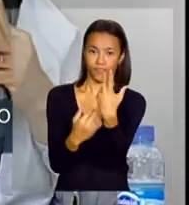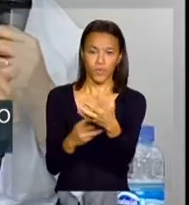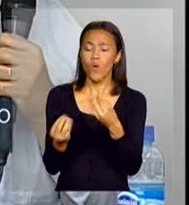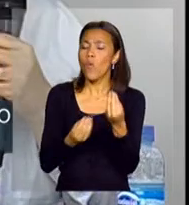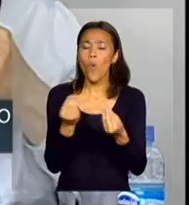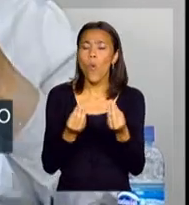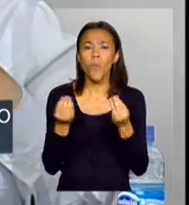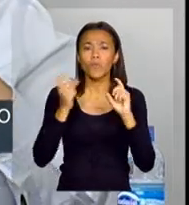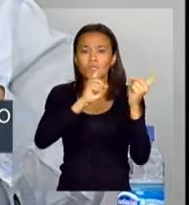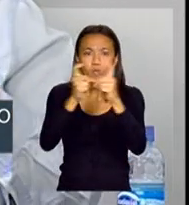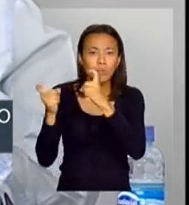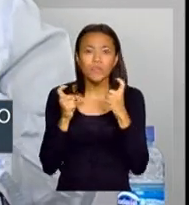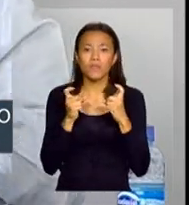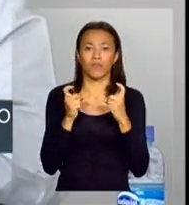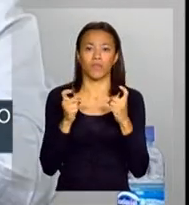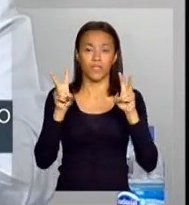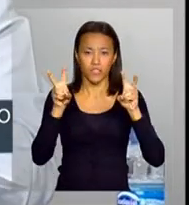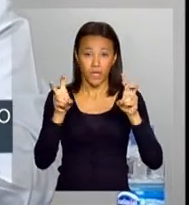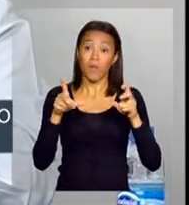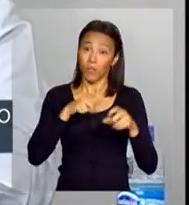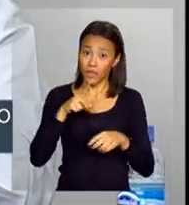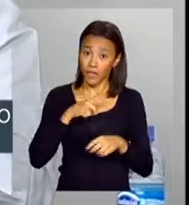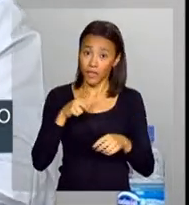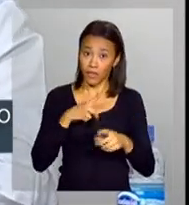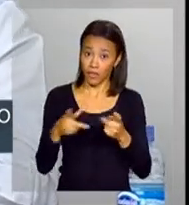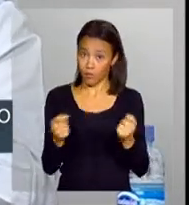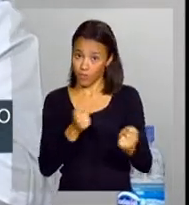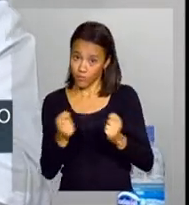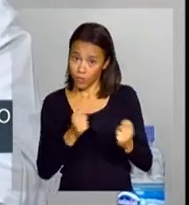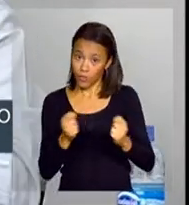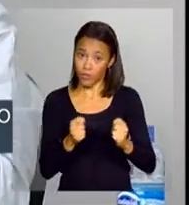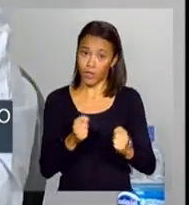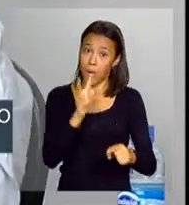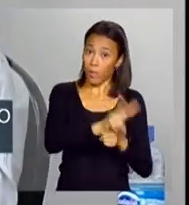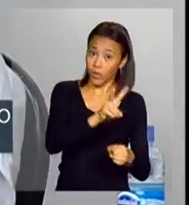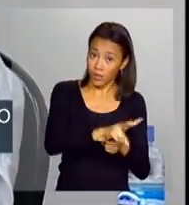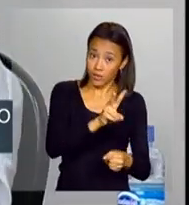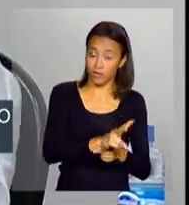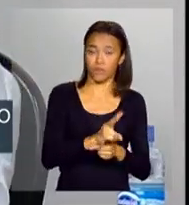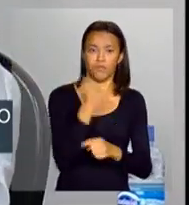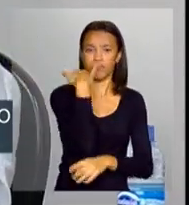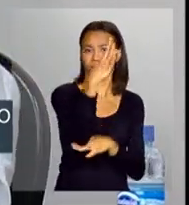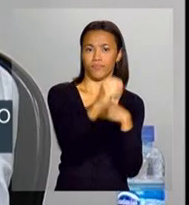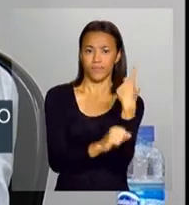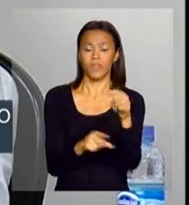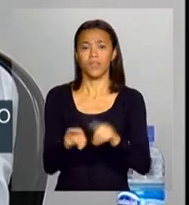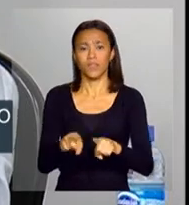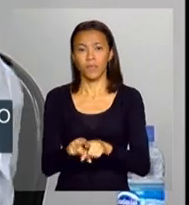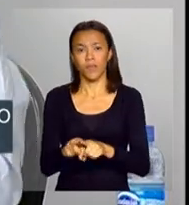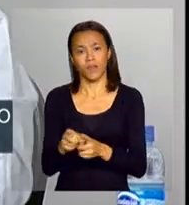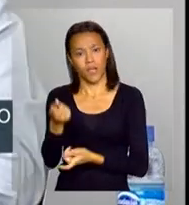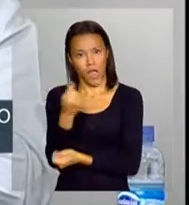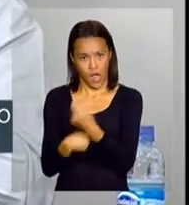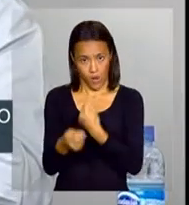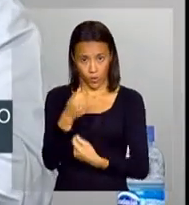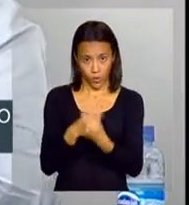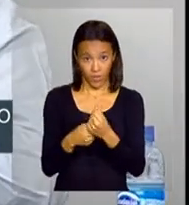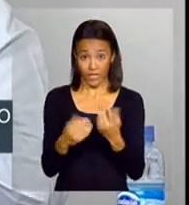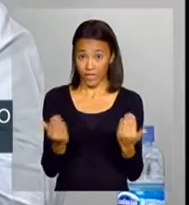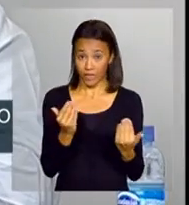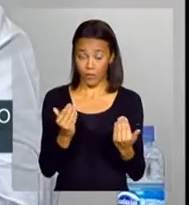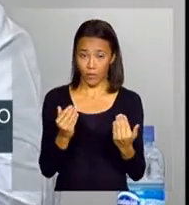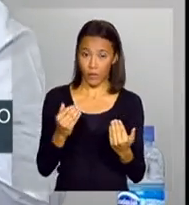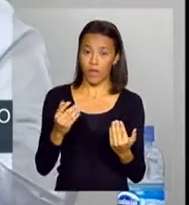Qual é o debate que se coloca? Porque tem um equilíbrio entre proteção ambiental e produção econômica na propriedade privada. Tem que ter um equilíbrio. A